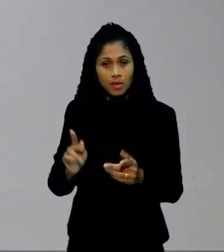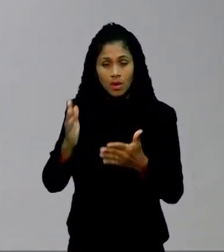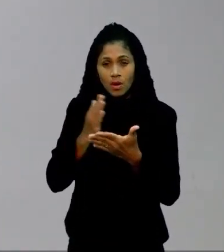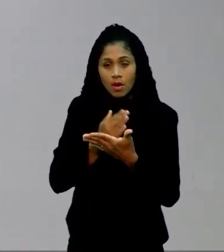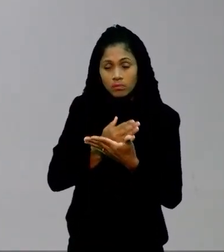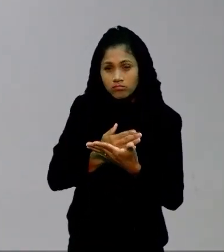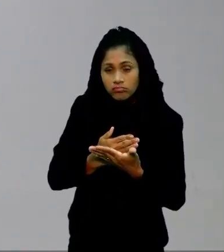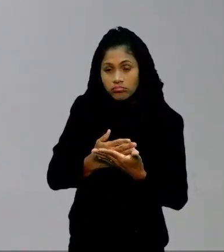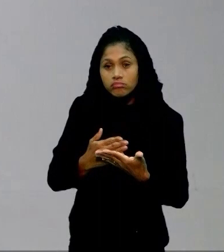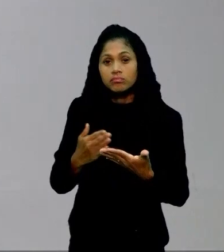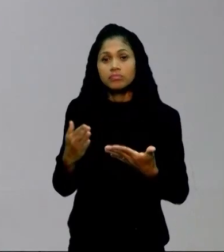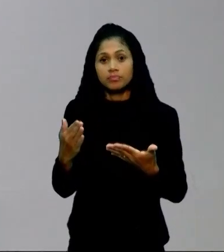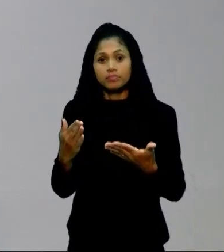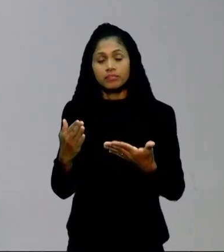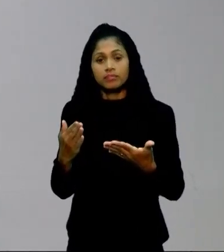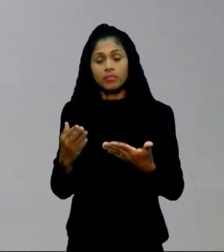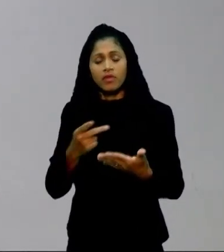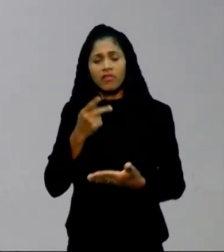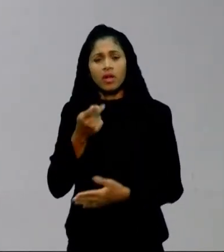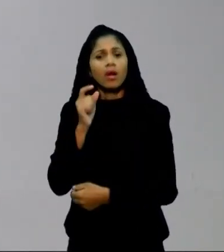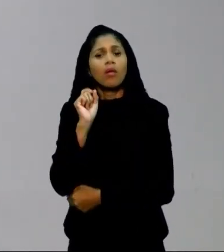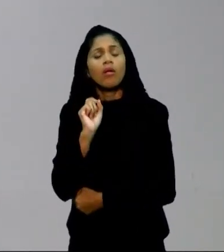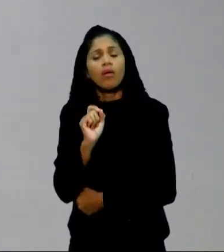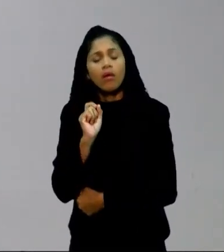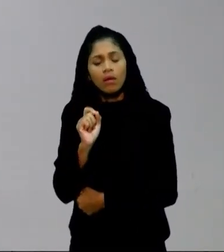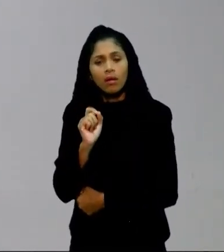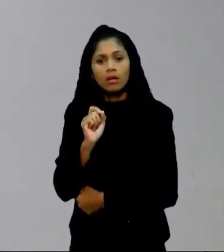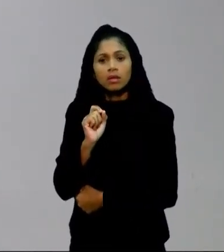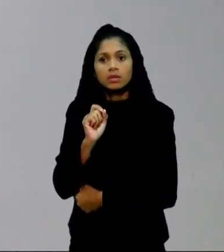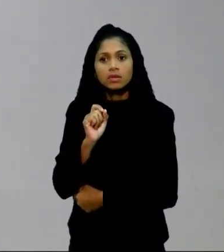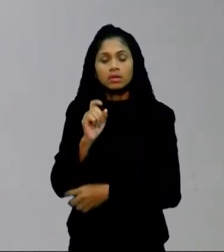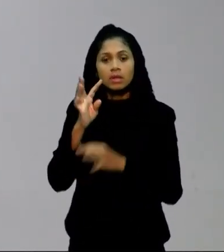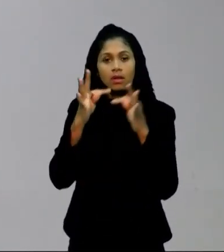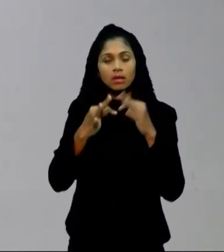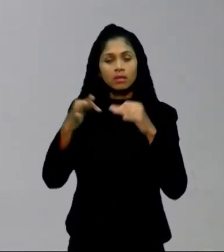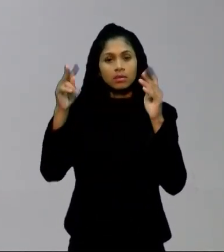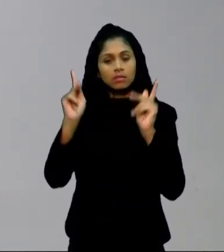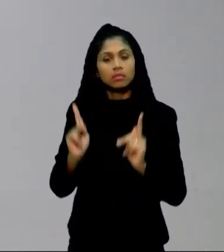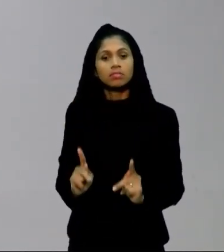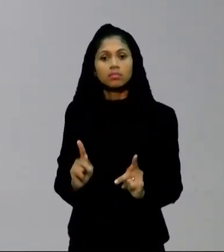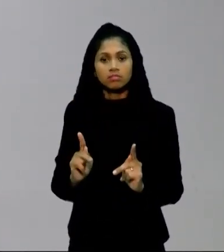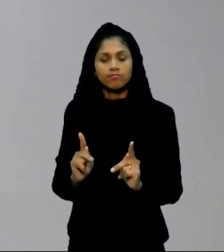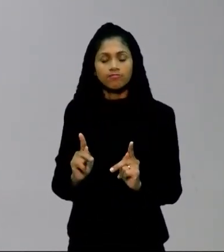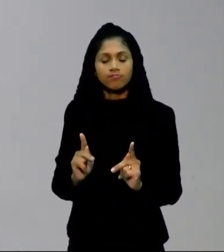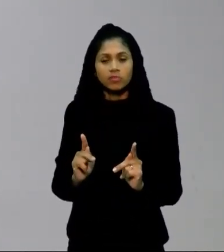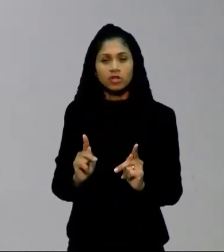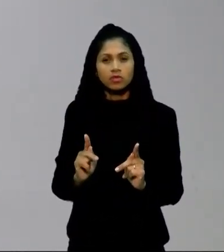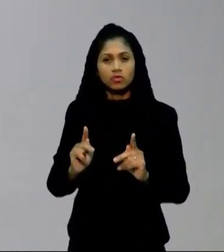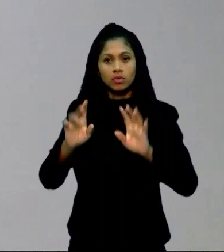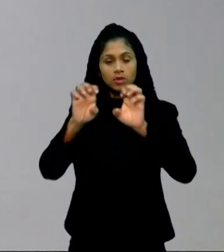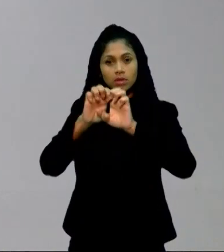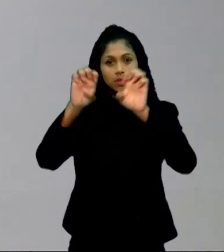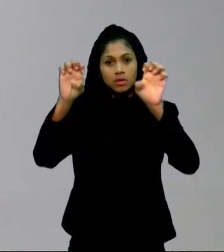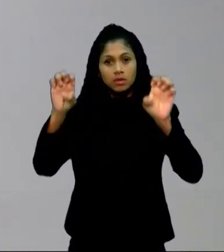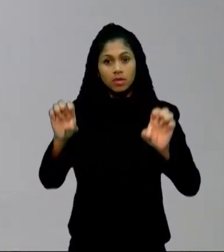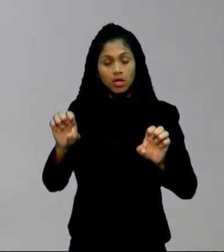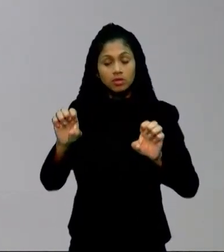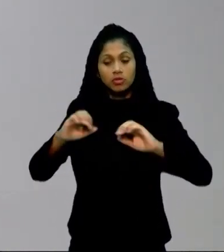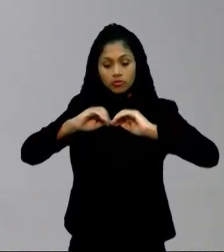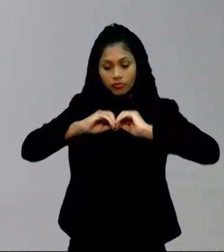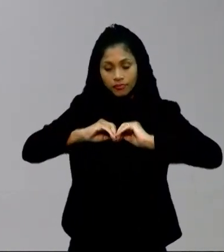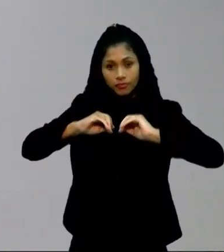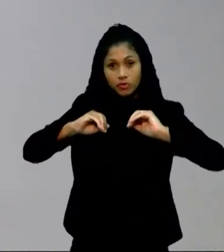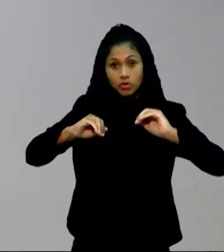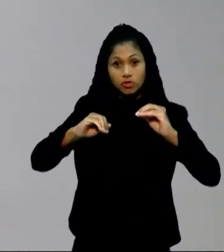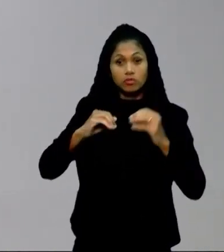resta dizer que a tabela periódica, na sua forma mais elementar de organização, ela se divide em 4